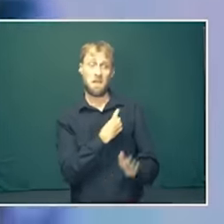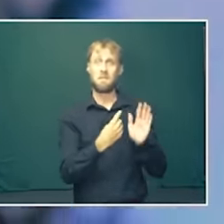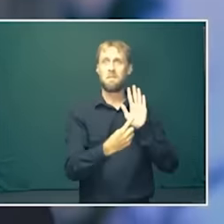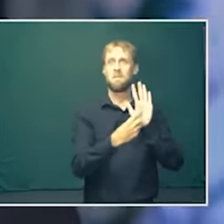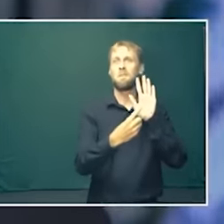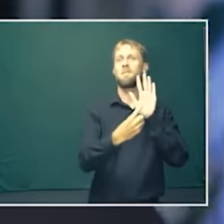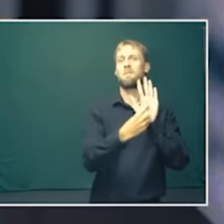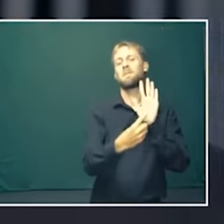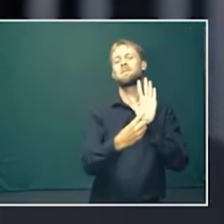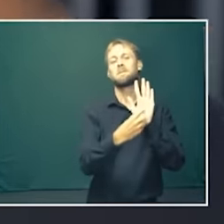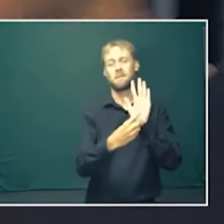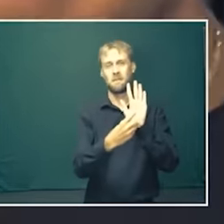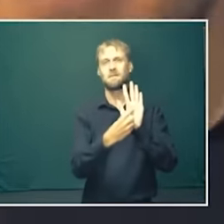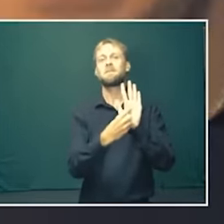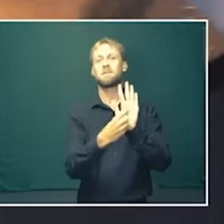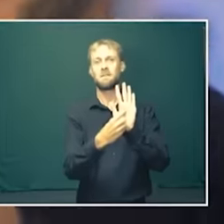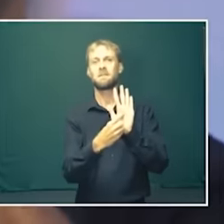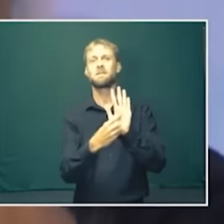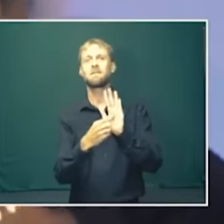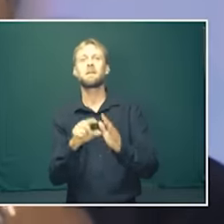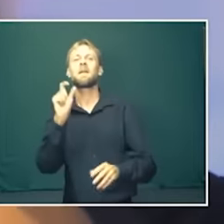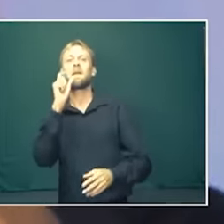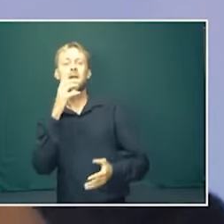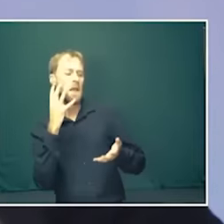pendurei. Dizia: